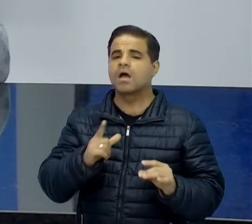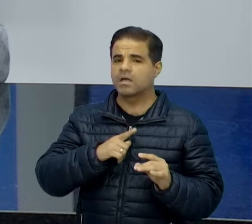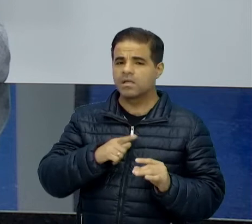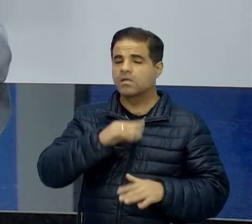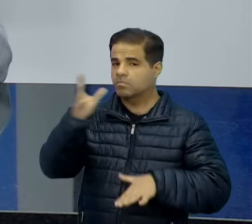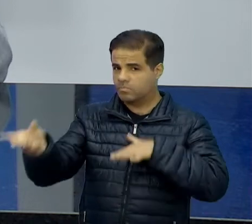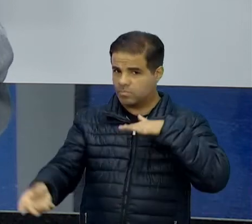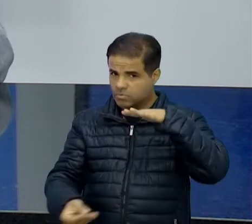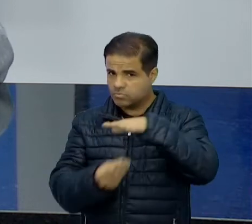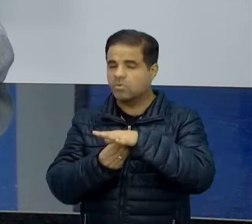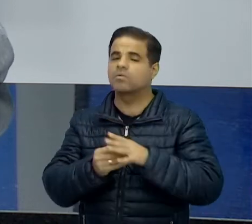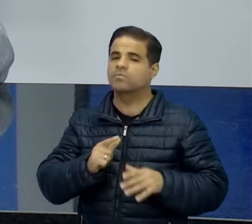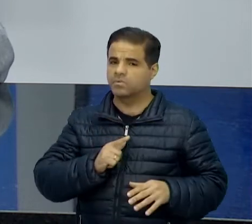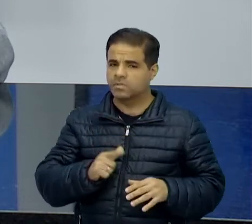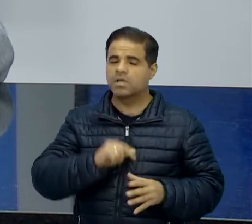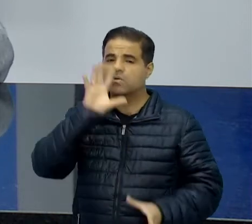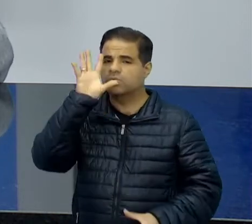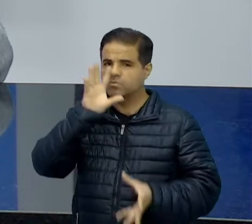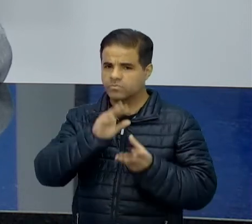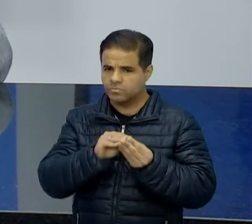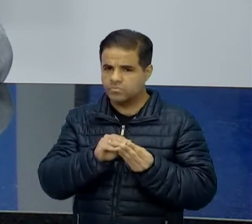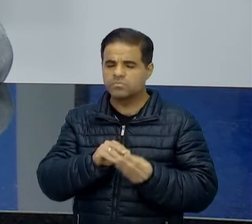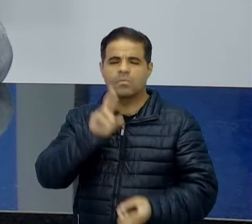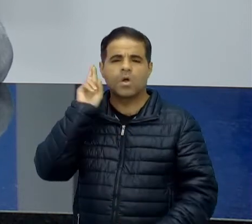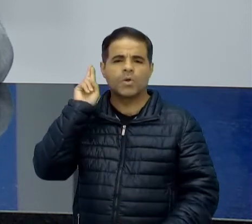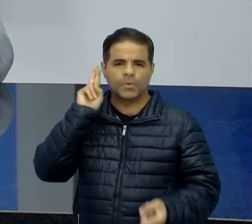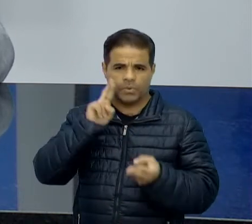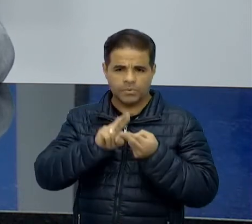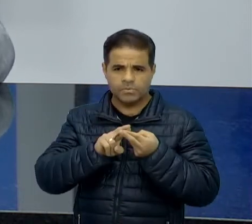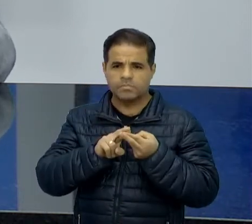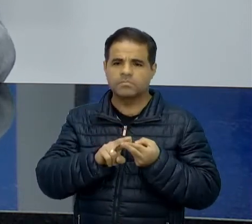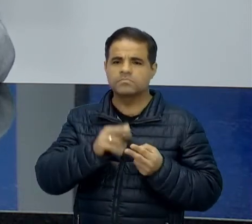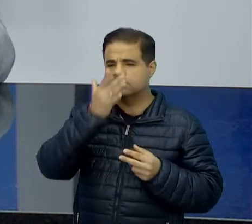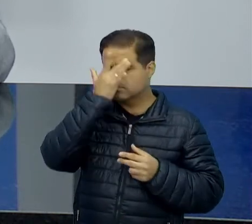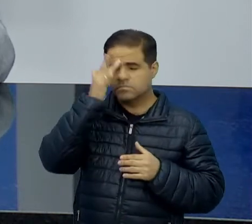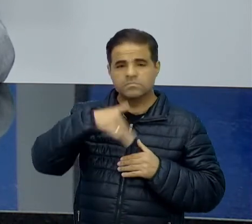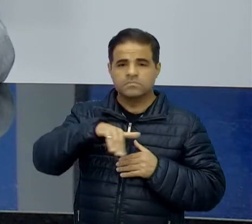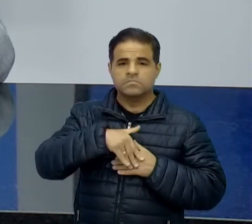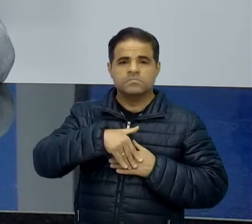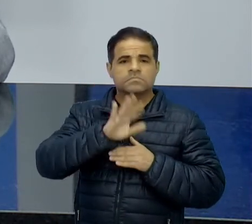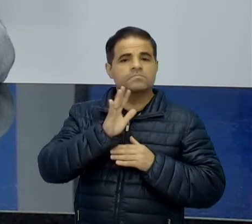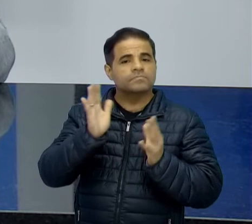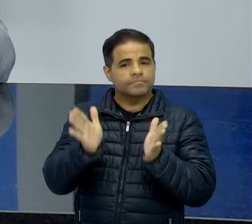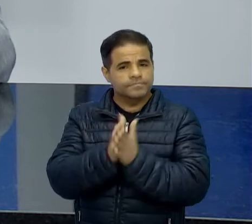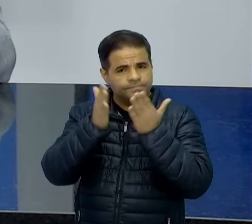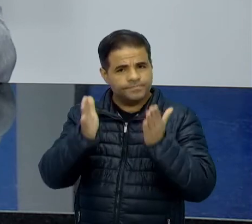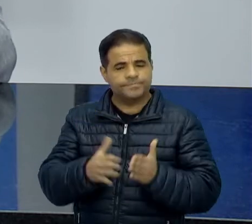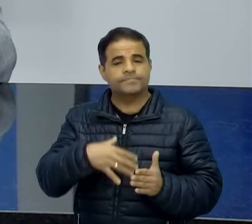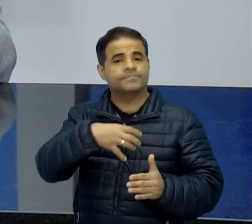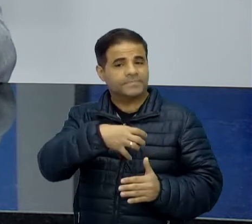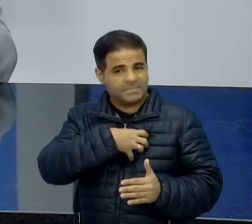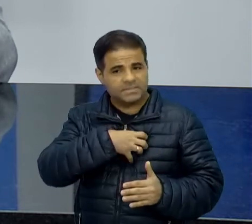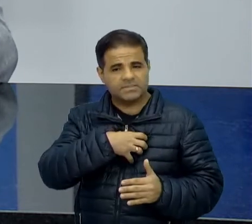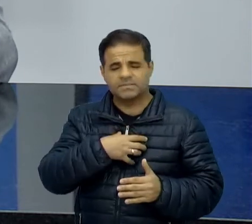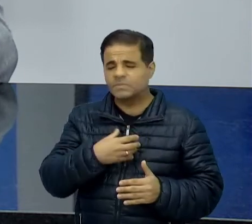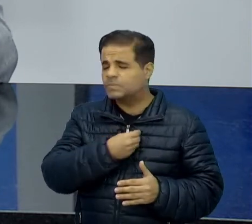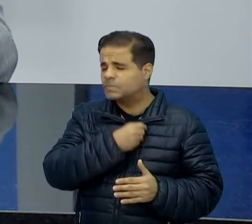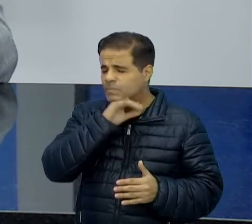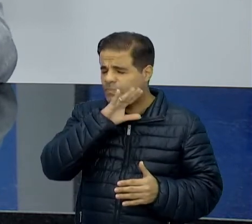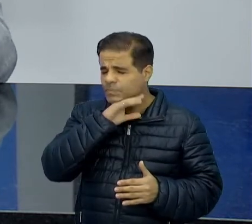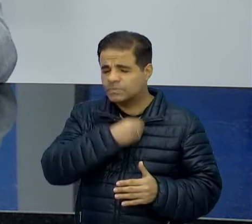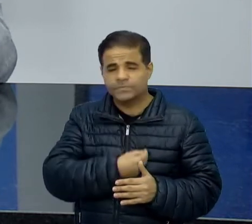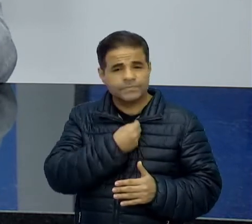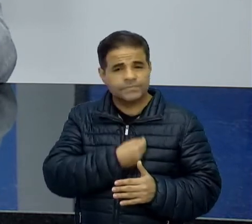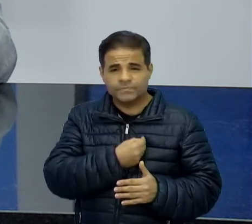nosso repositório. Então, em resumo, basicamente, a população mais pobre da Bahia, né, ela estava em condições tão precárias